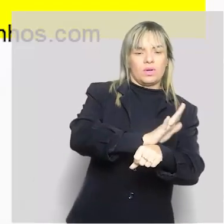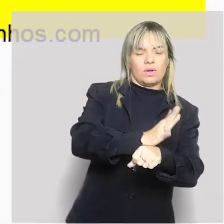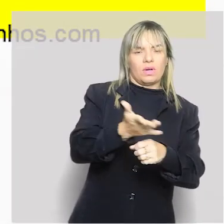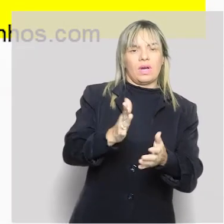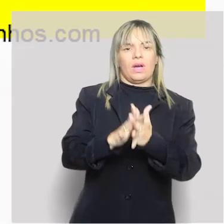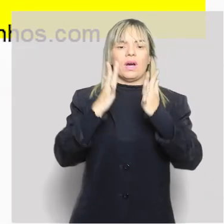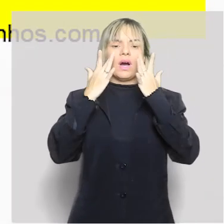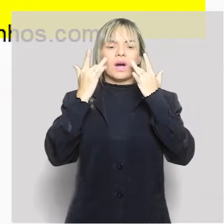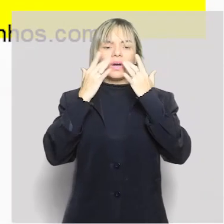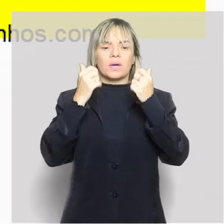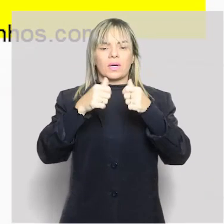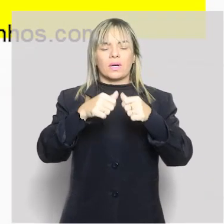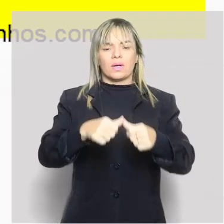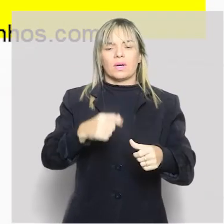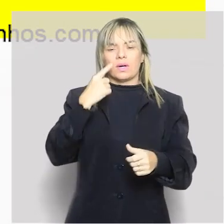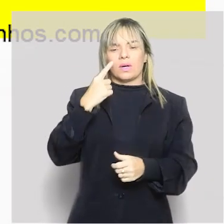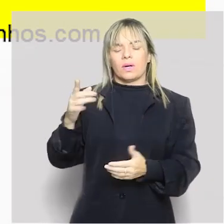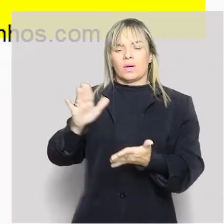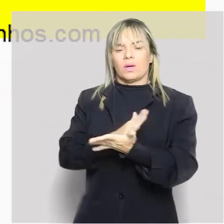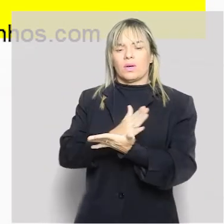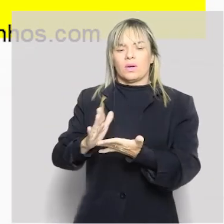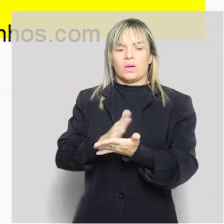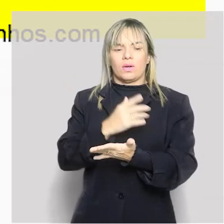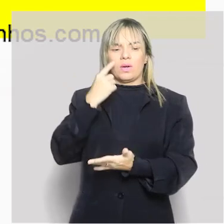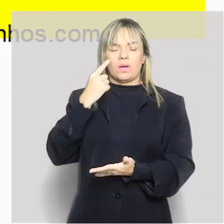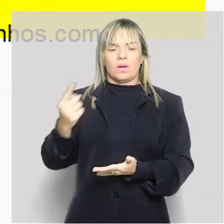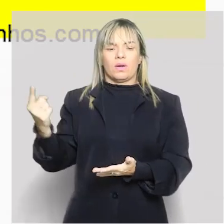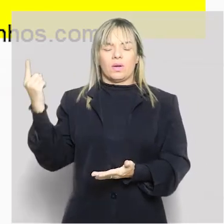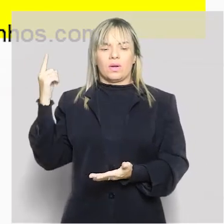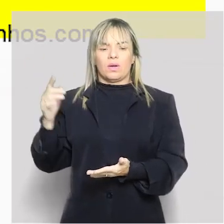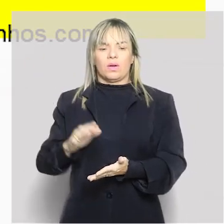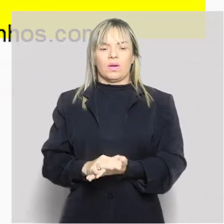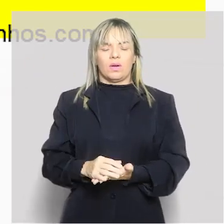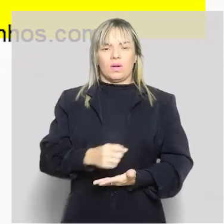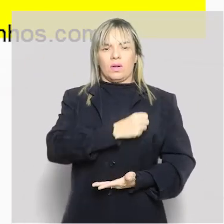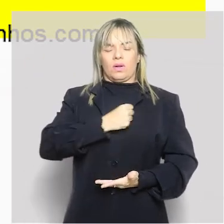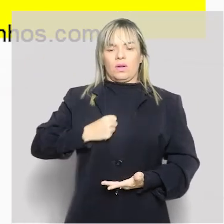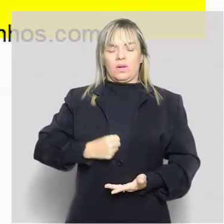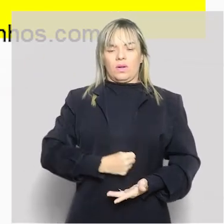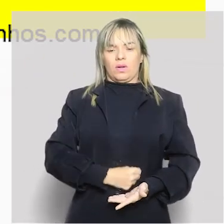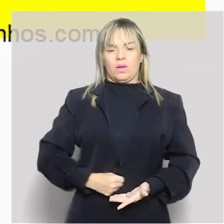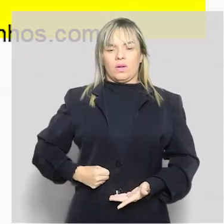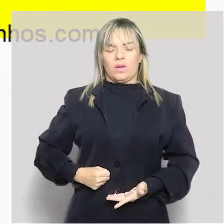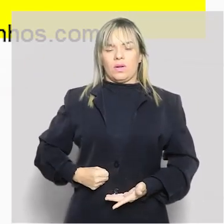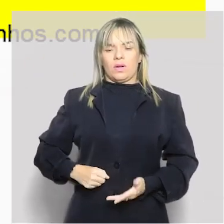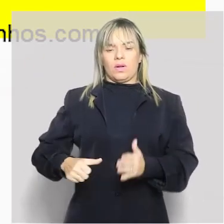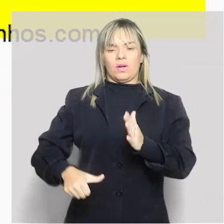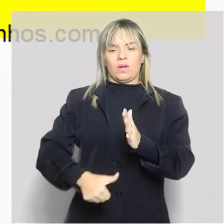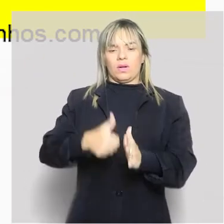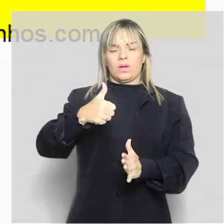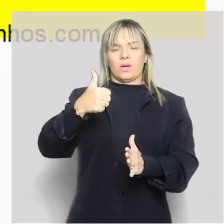vocês, né? Alguns personagens interessantes. Eu trouxe aqui o Superman, que foi a primeira história em quadrinhos,